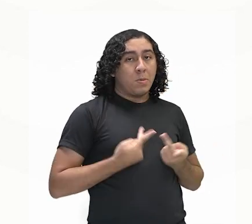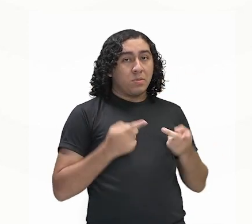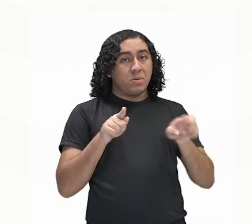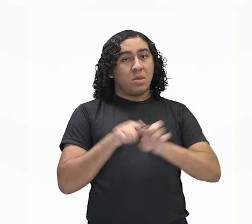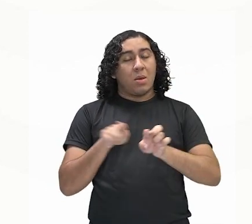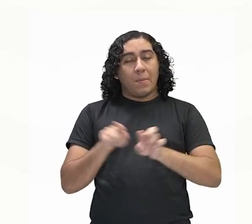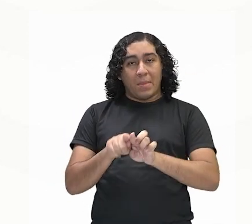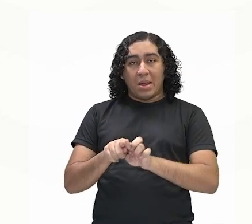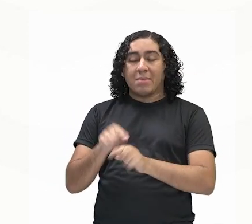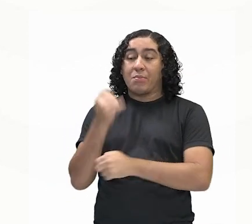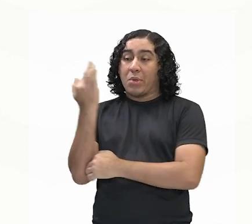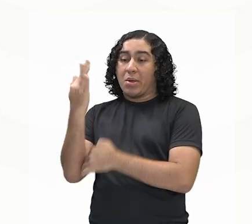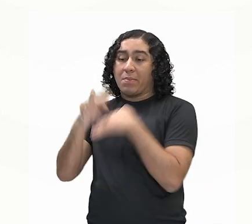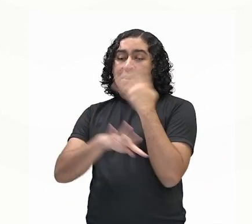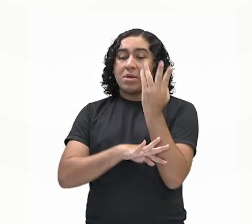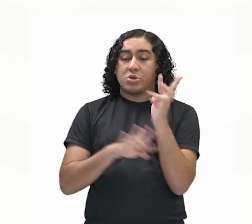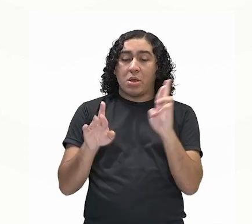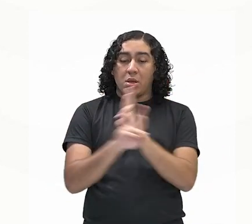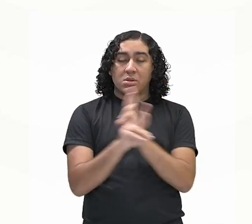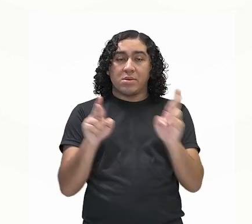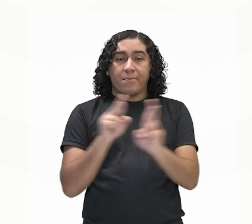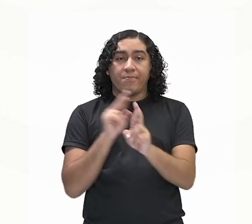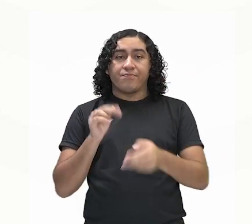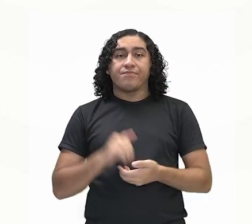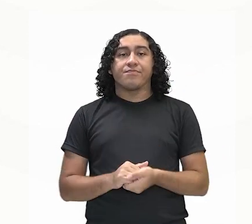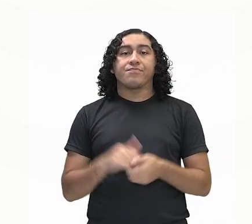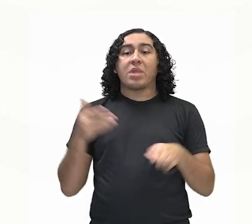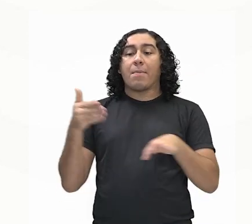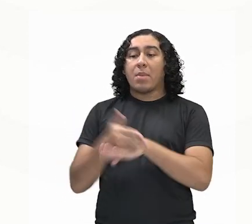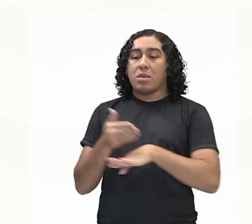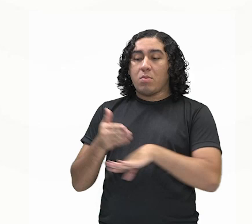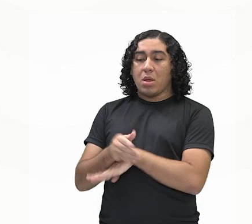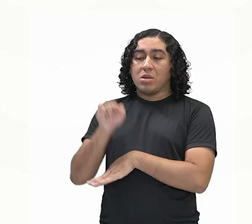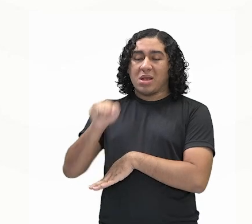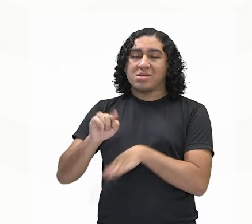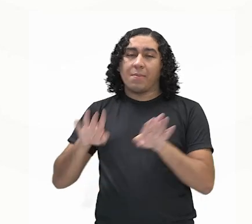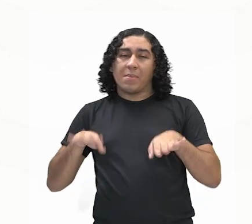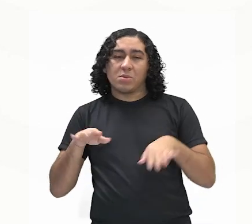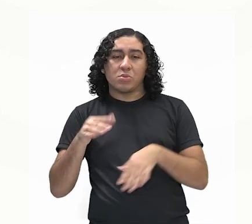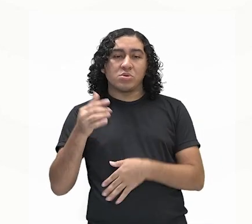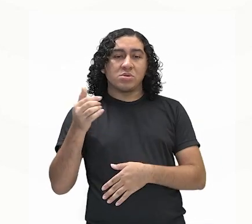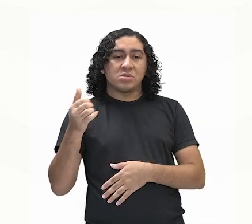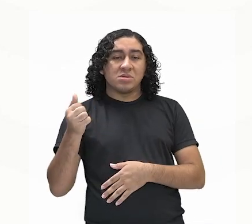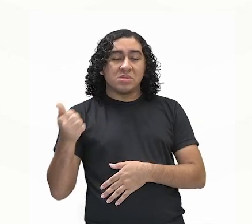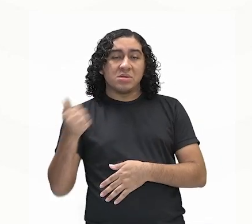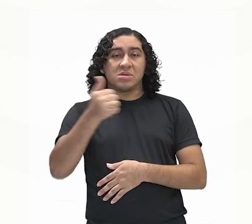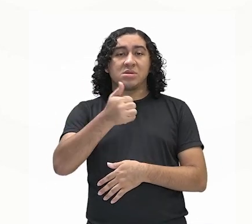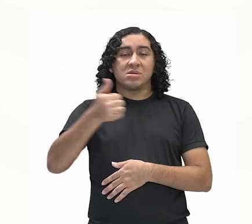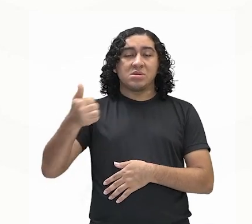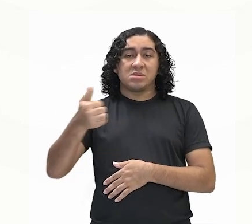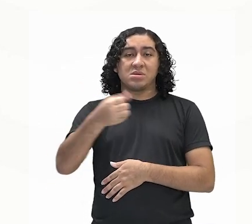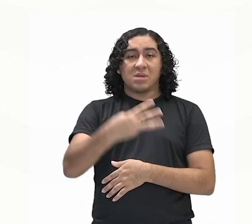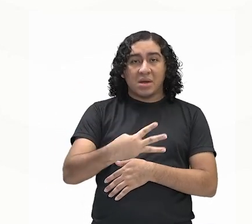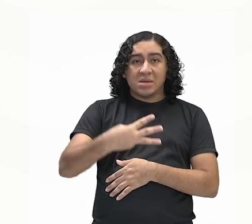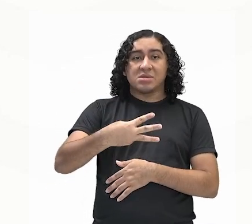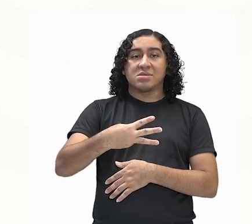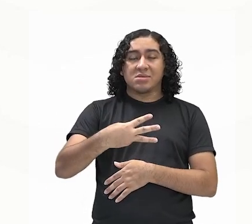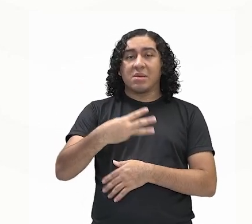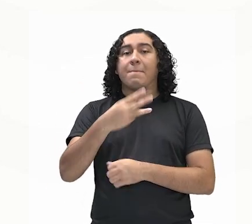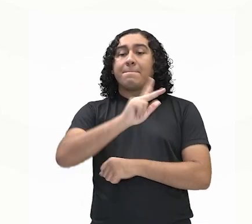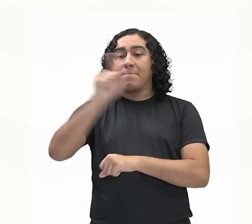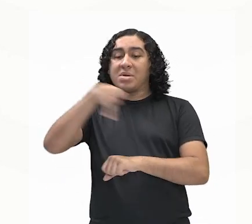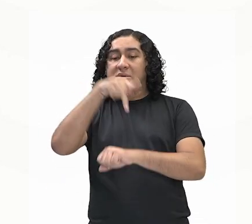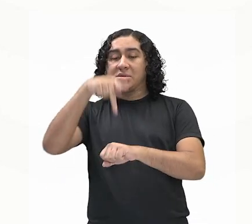que participaram dessa conferência aproximadamente 113 nações. E essas nações,